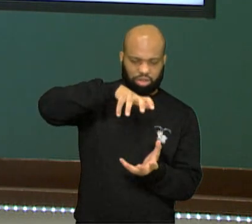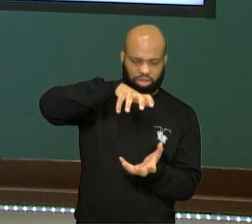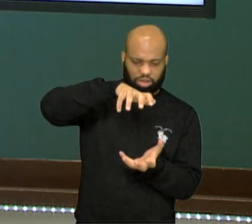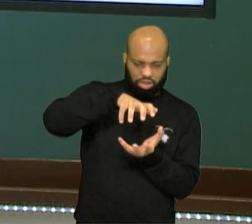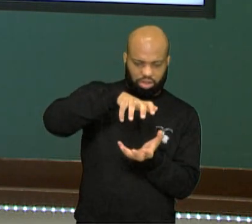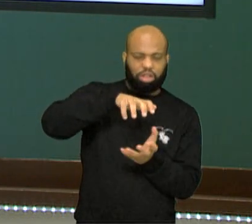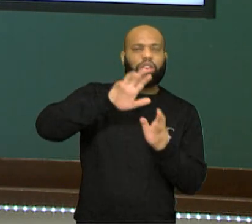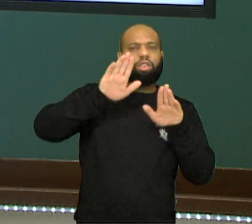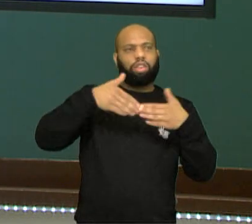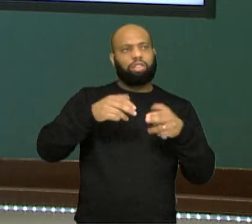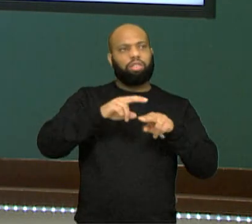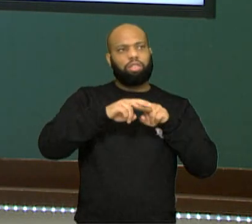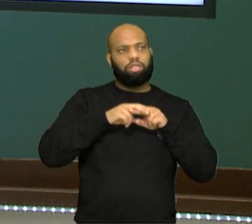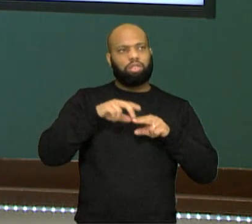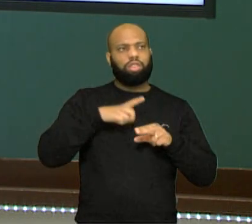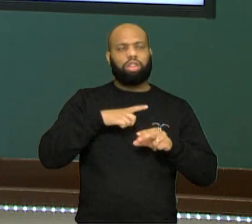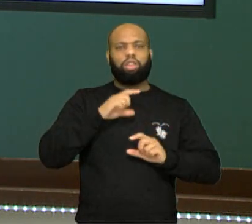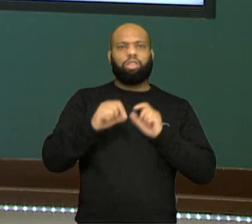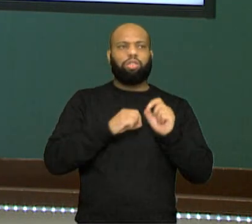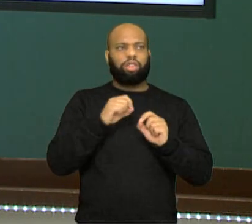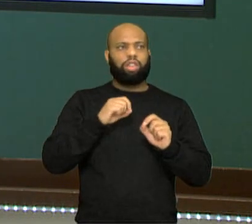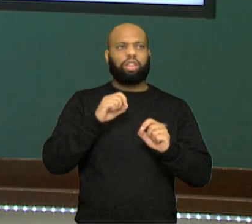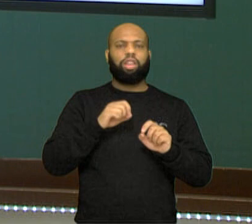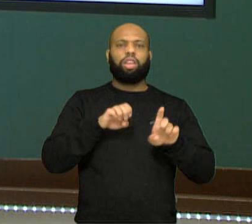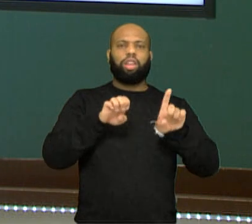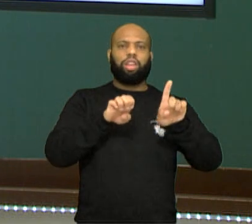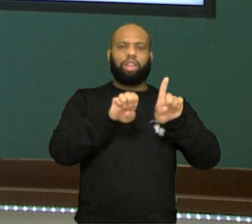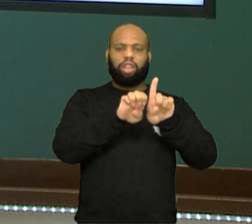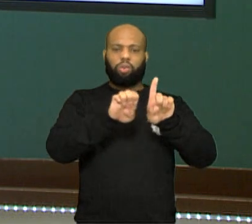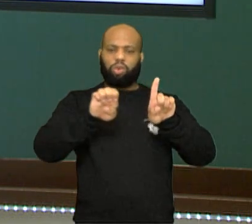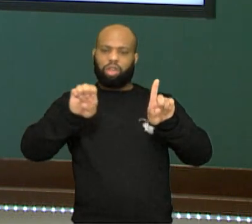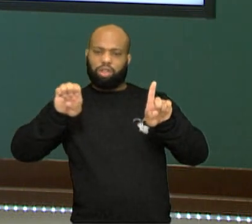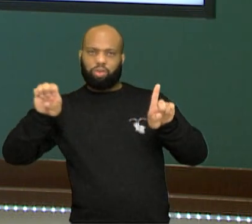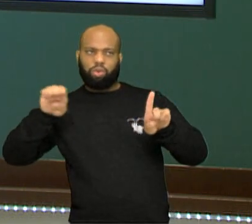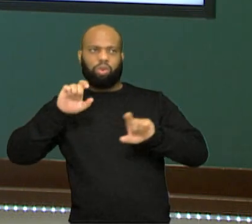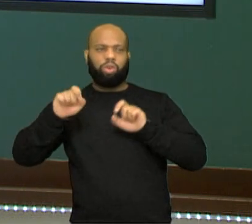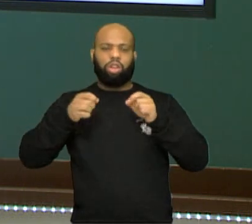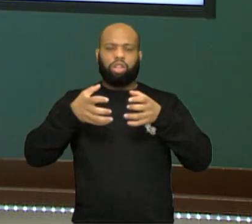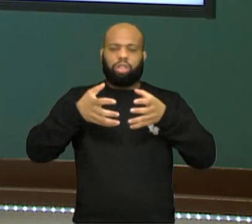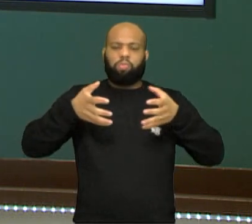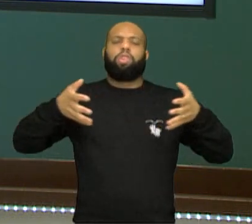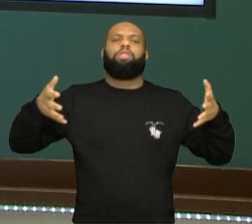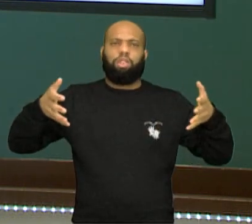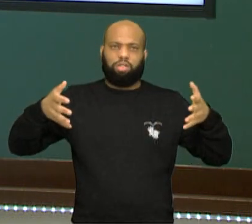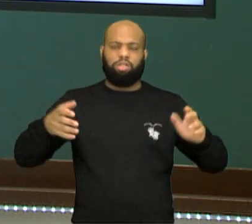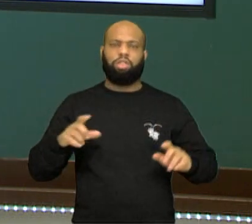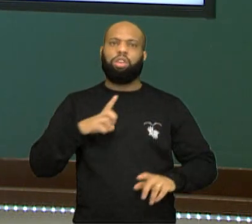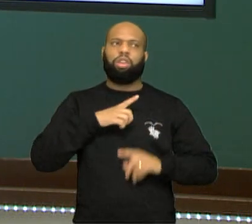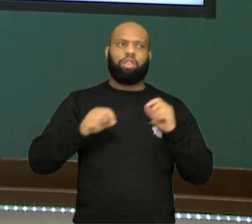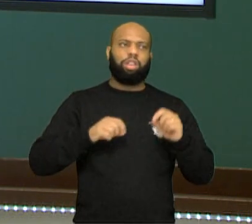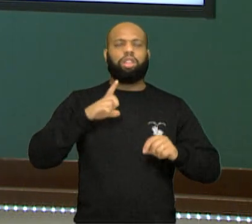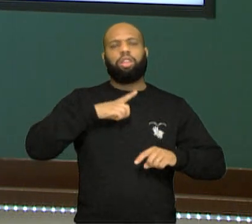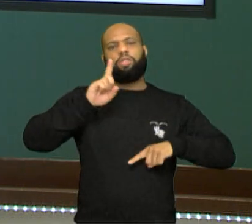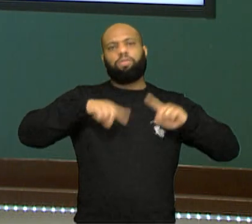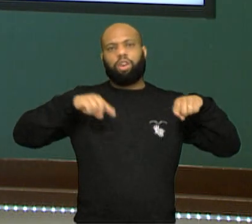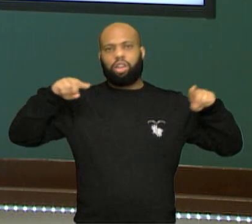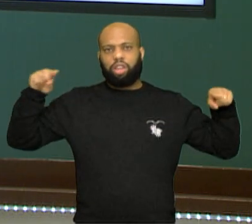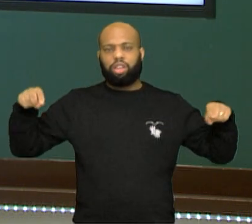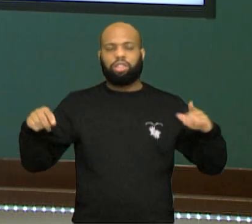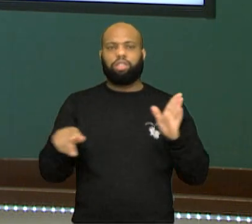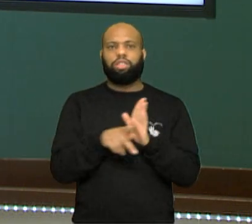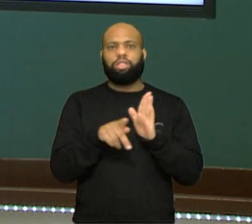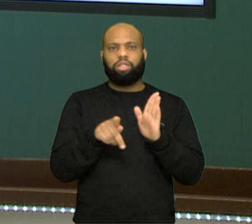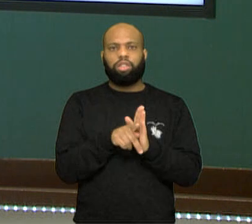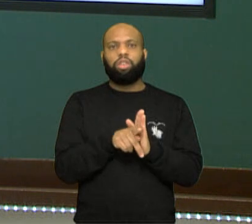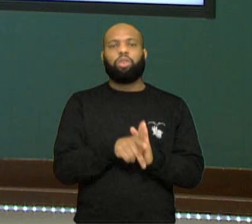serem achatados, no equador ele vai ser mais espaçado, ou seja, há uma variação do